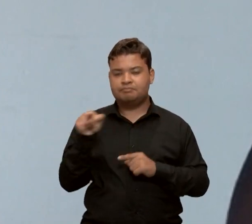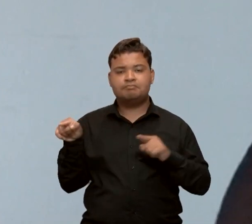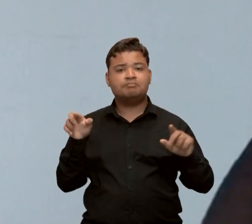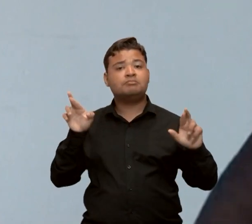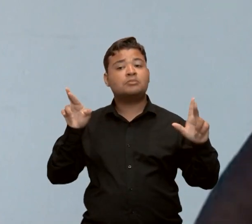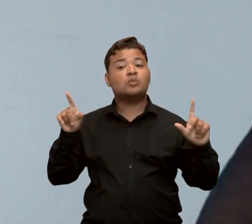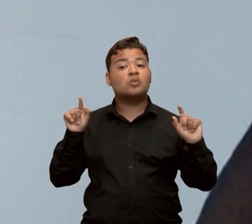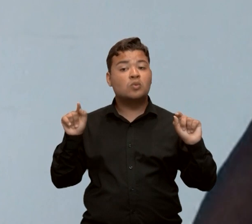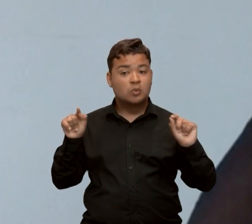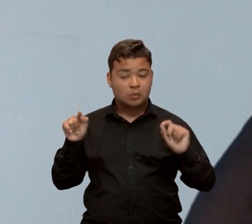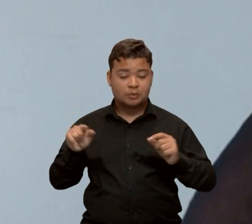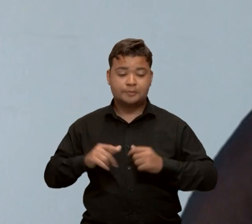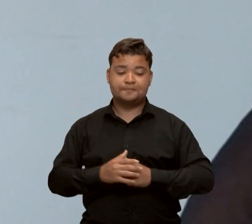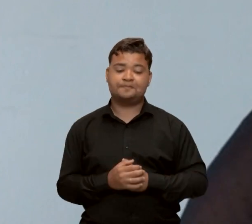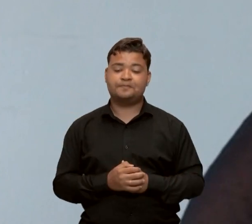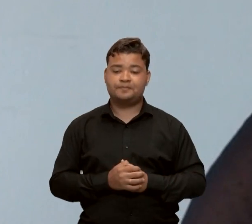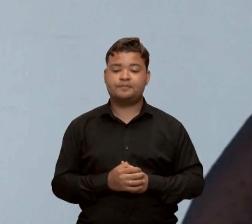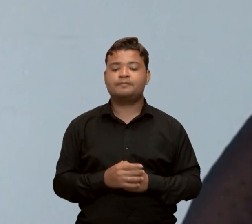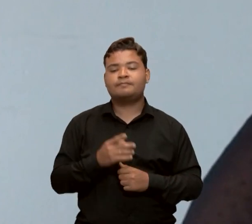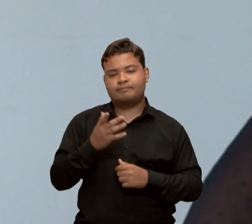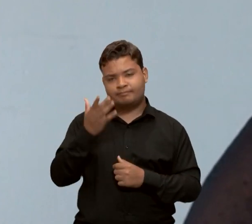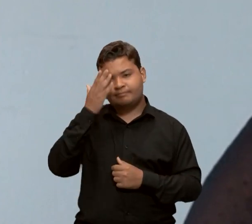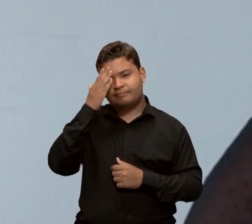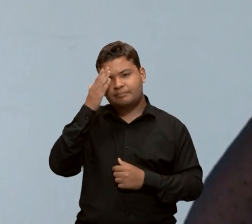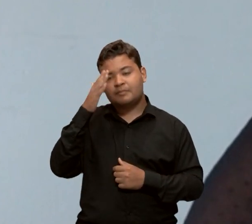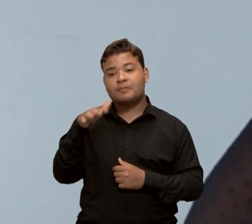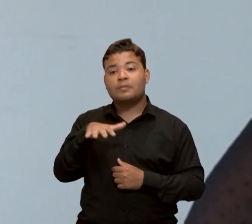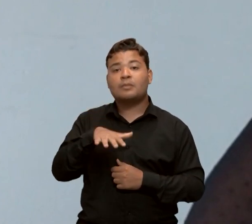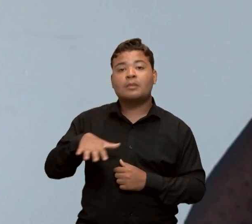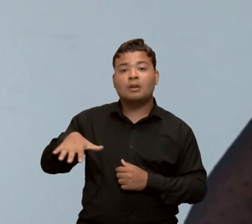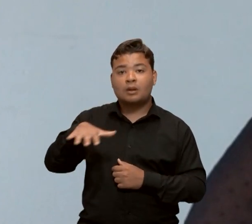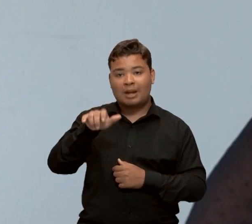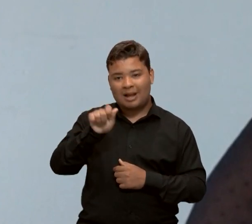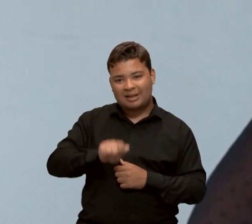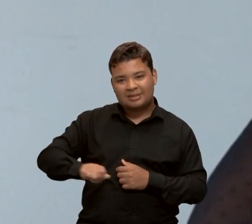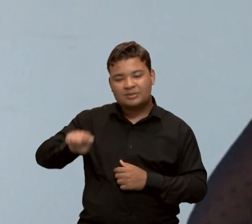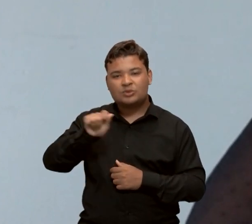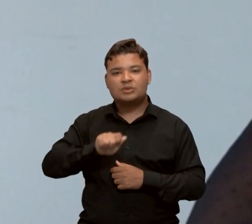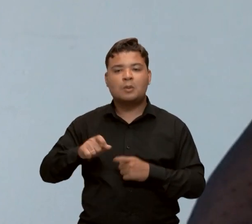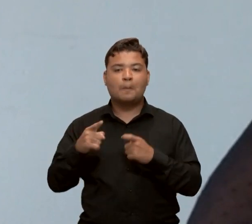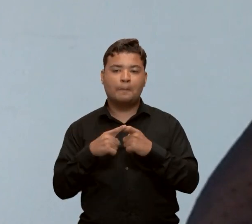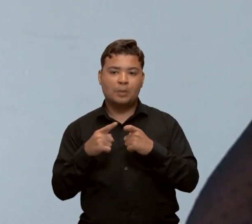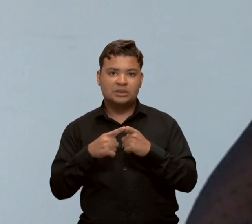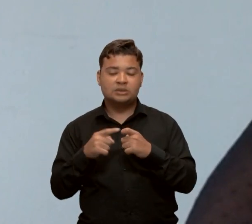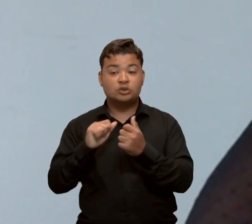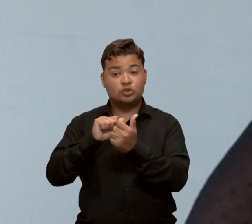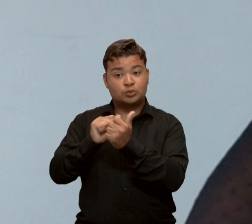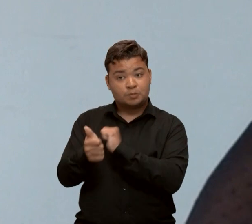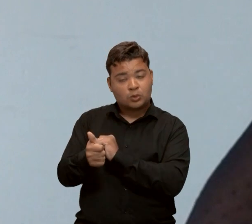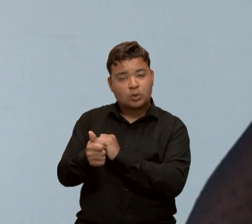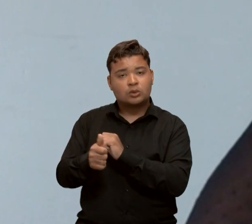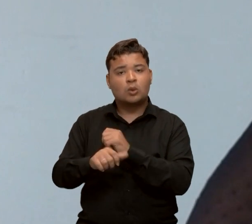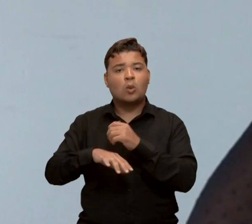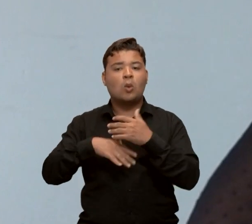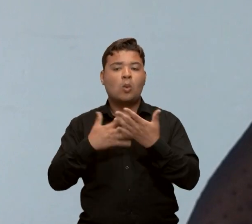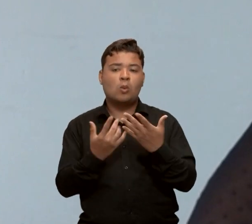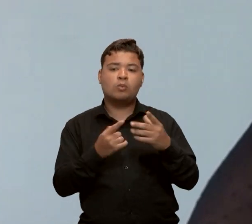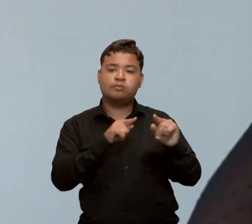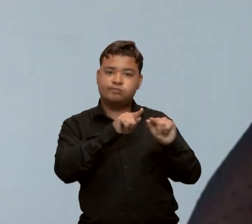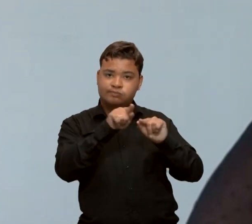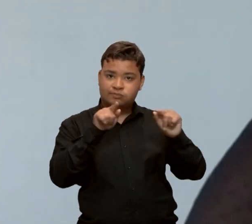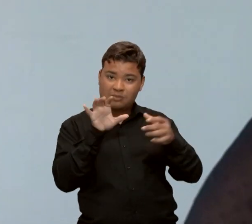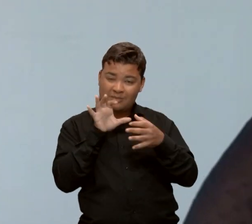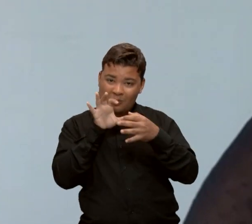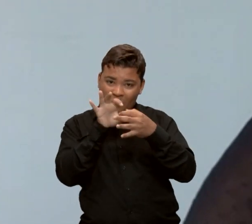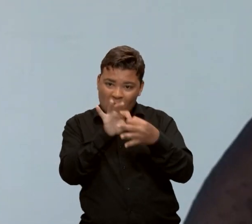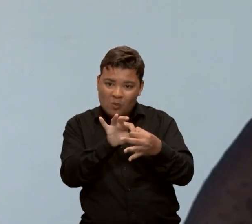pela a Sociedade de Medicina do Esporte ou outras, né, que relacionadas ao